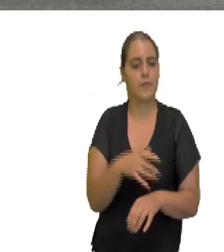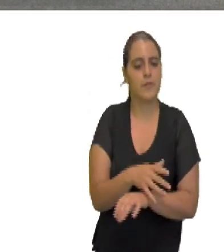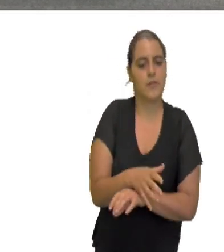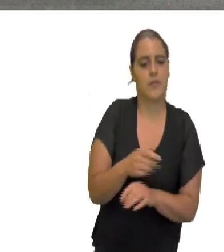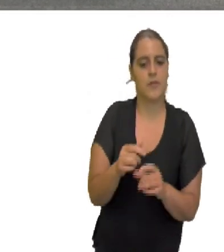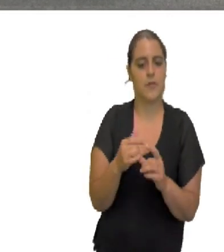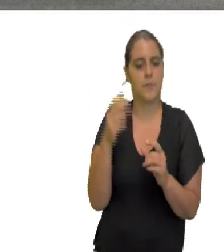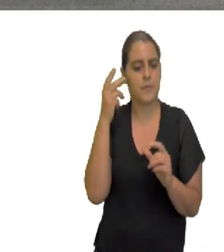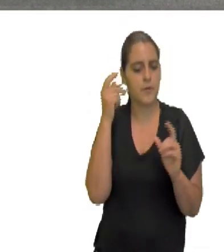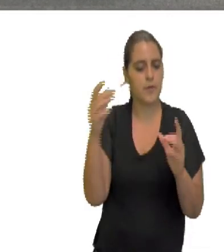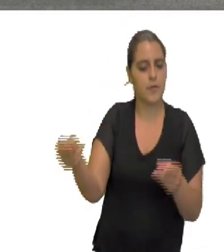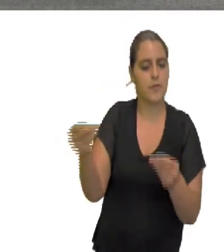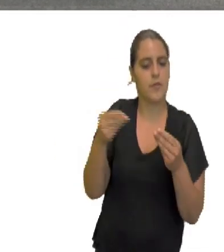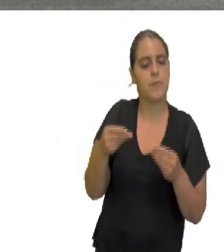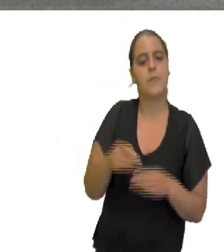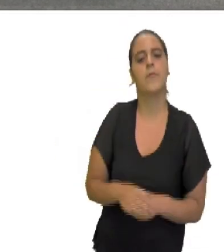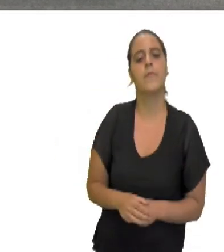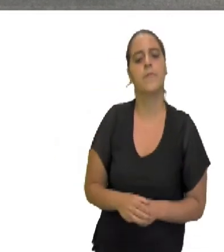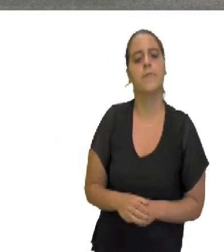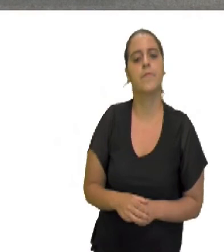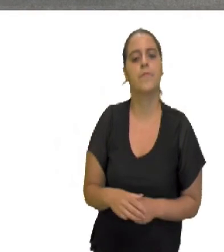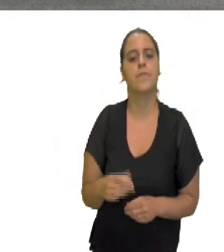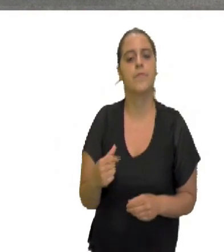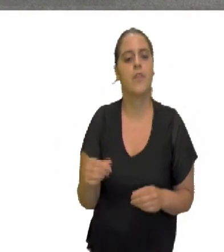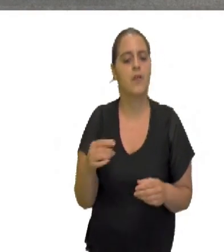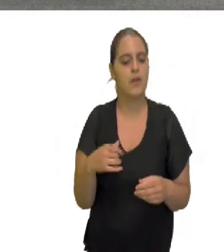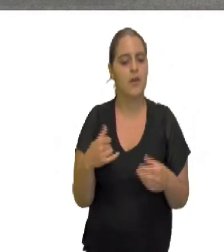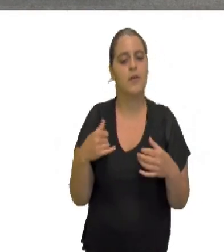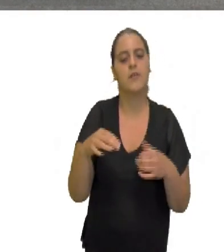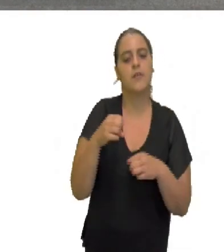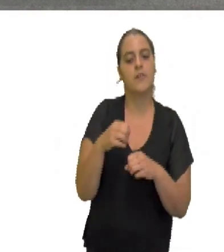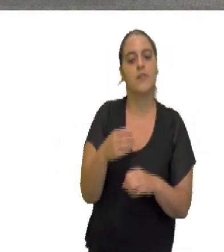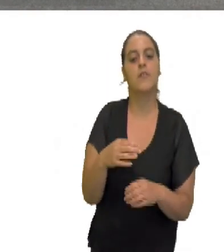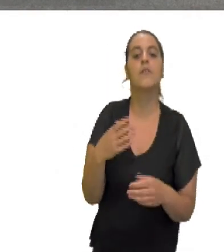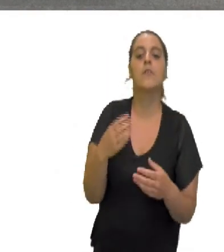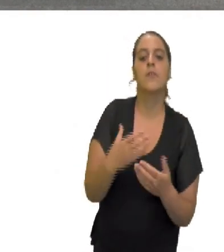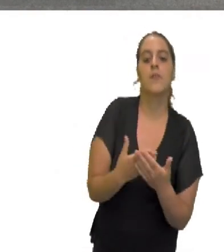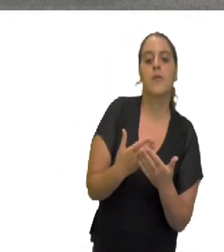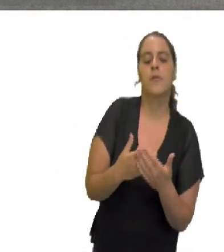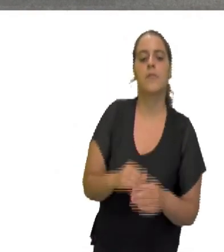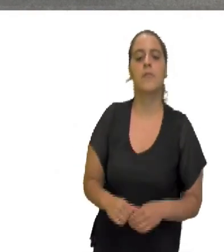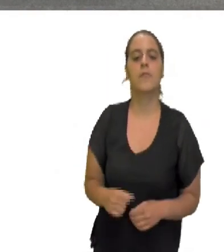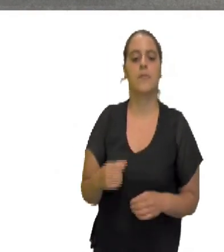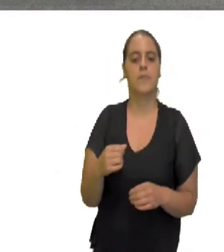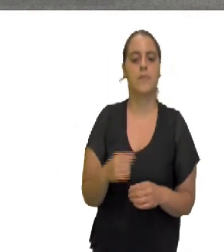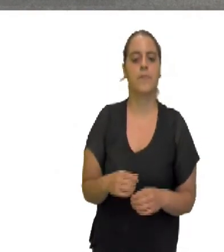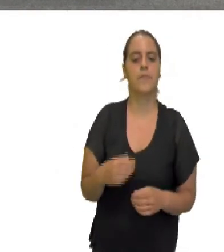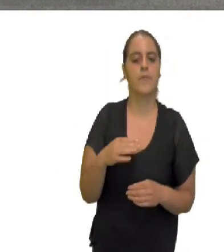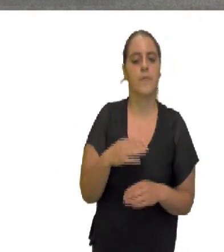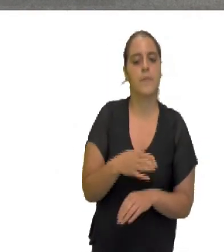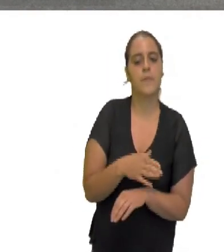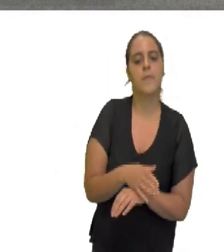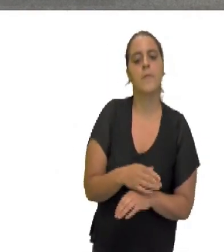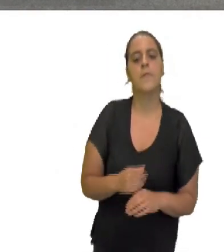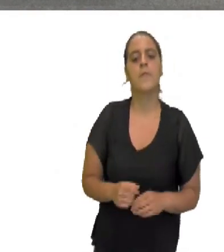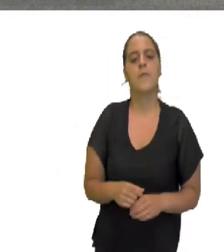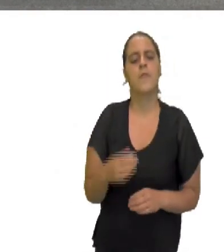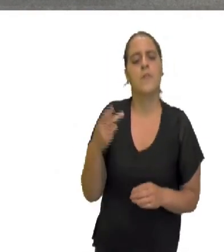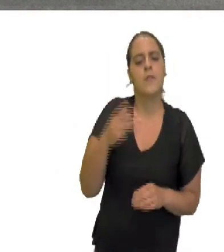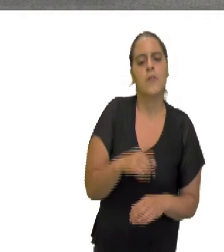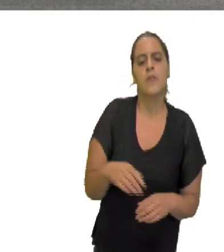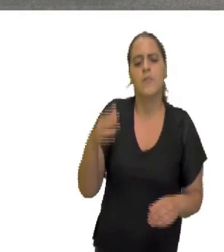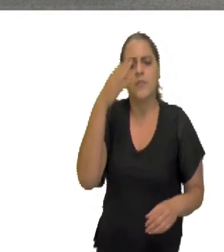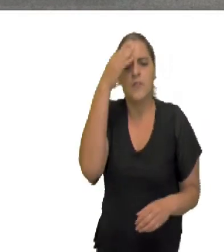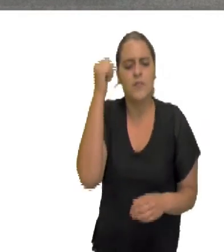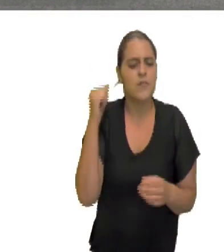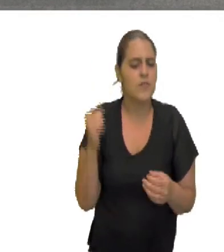sempre recebendo as últimas aulas postadas. Na nossa plataforma também, se você ainda não